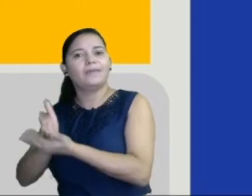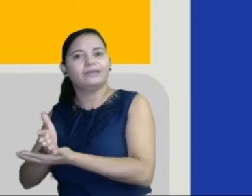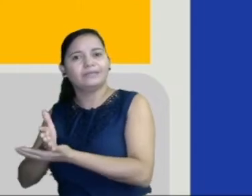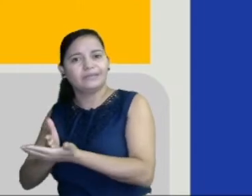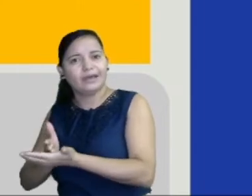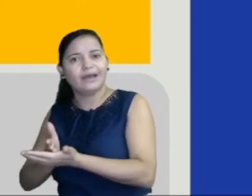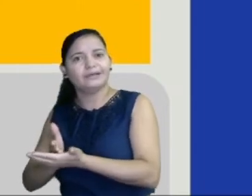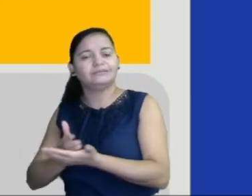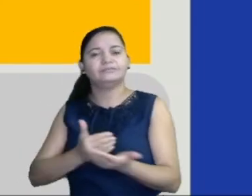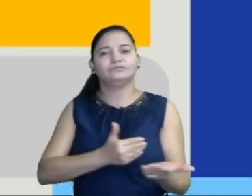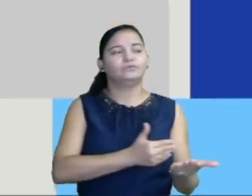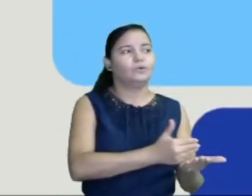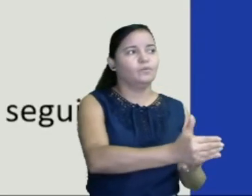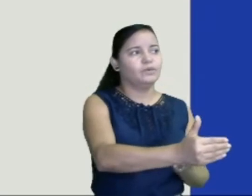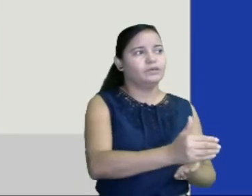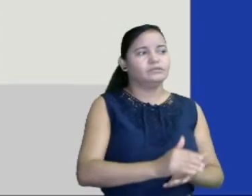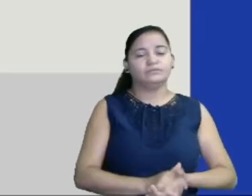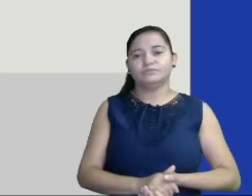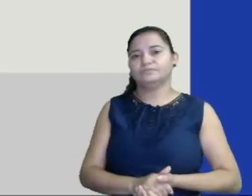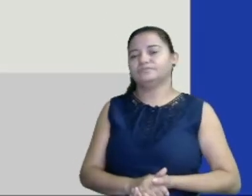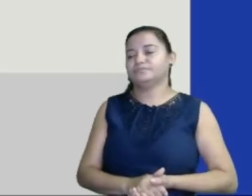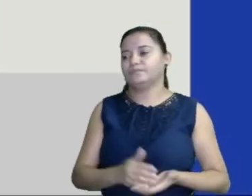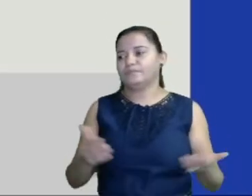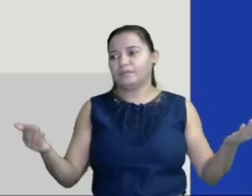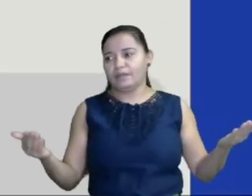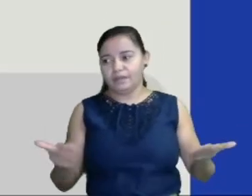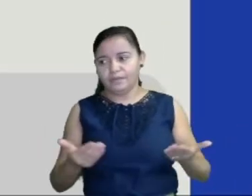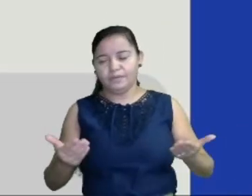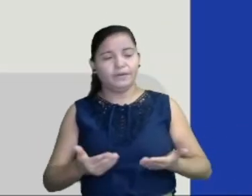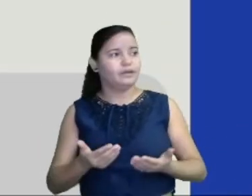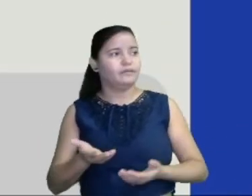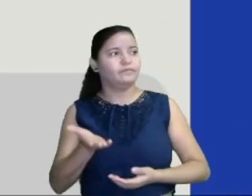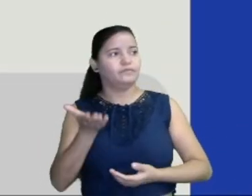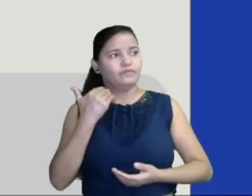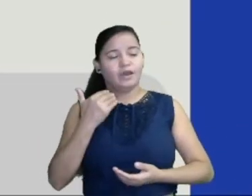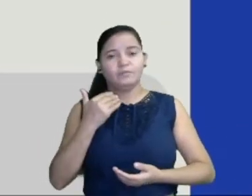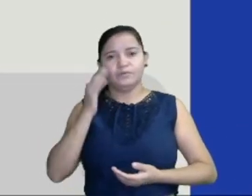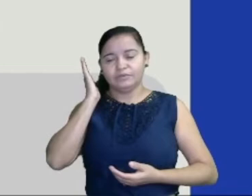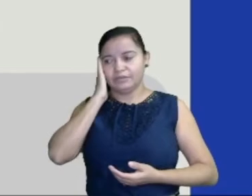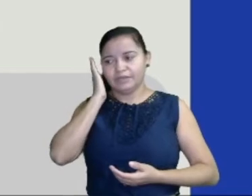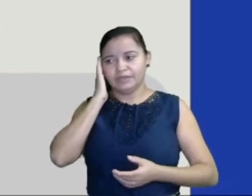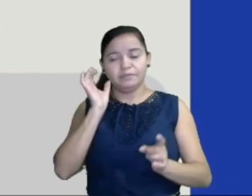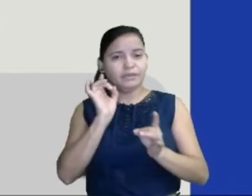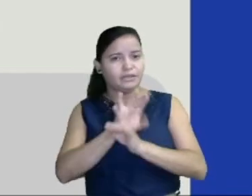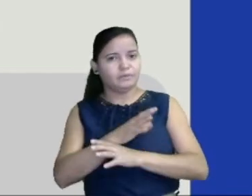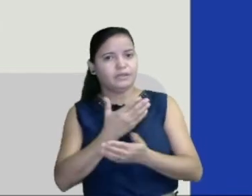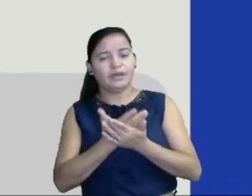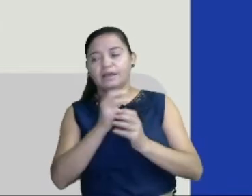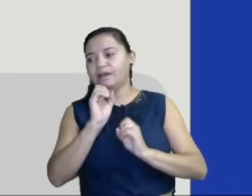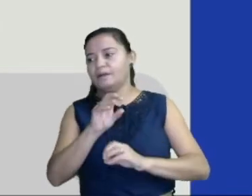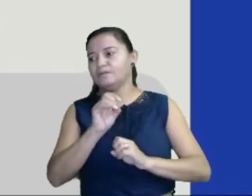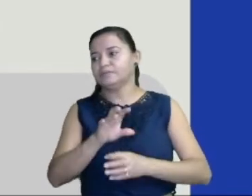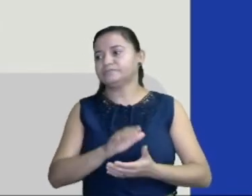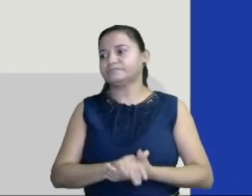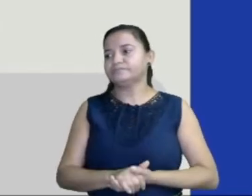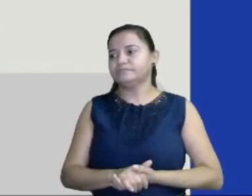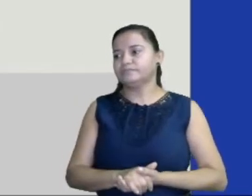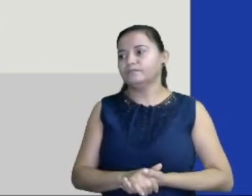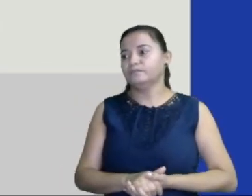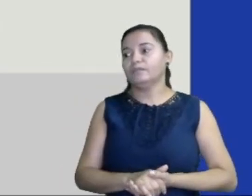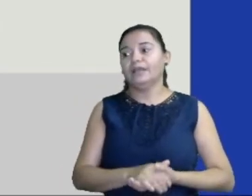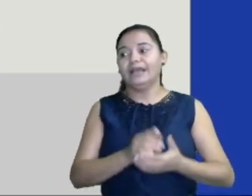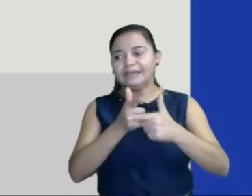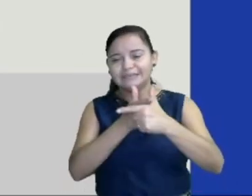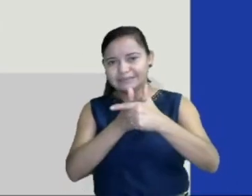tranquilinha agora a gente consegue resolver o nosso problema e fechar a aula de hoje às a aposta no